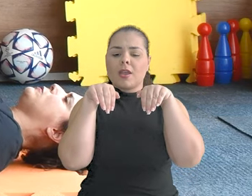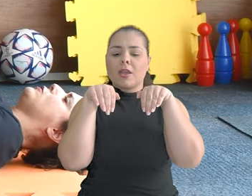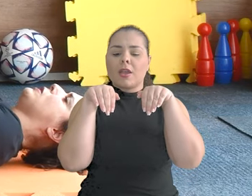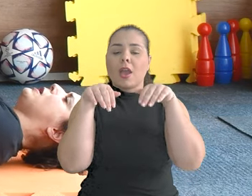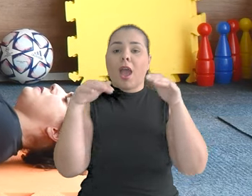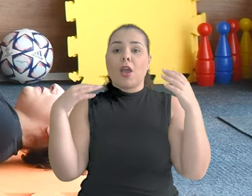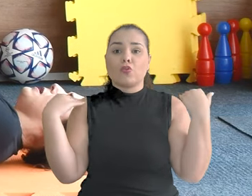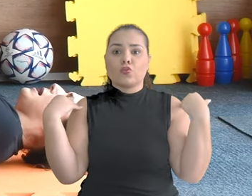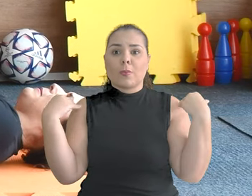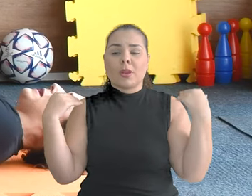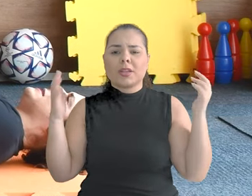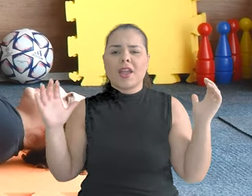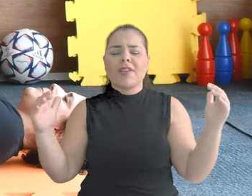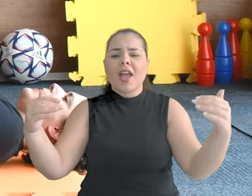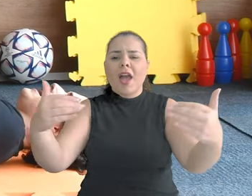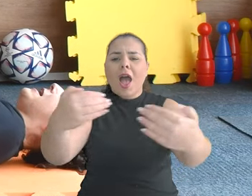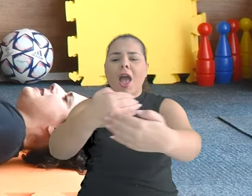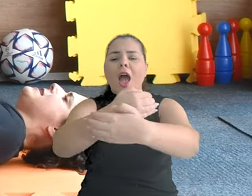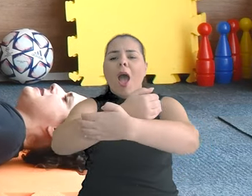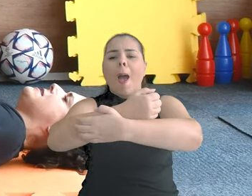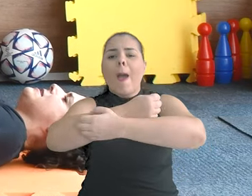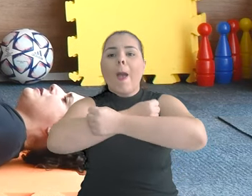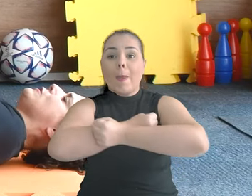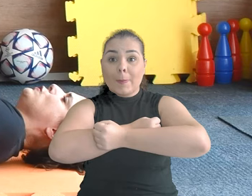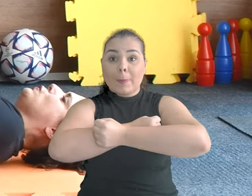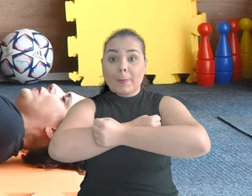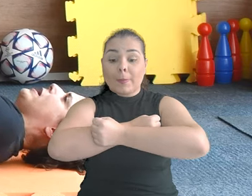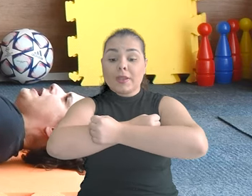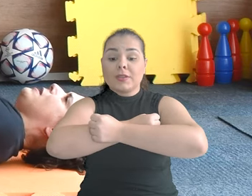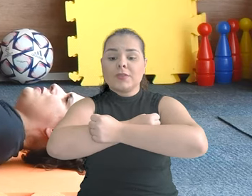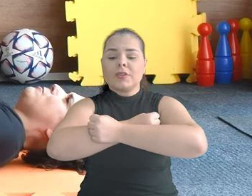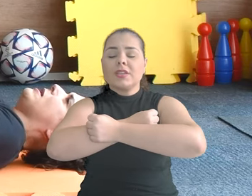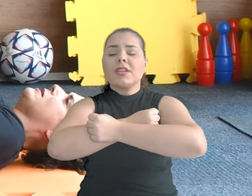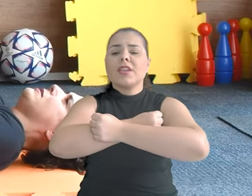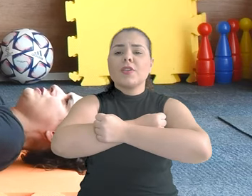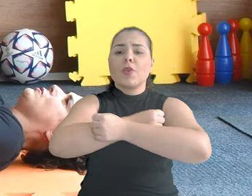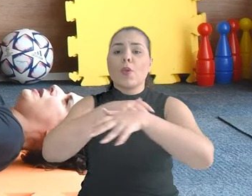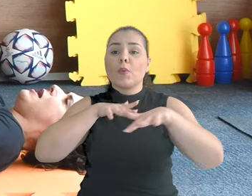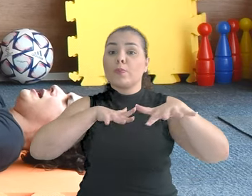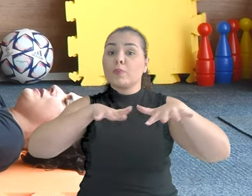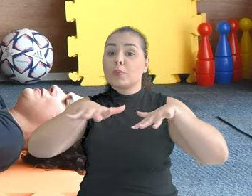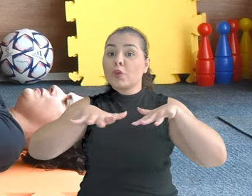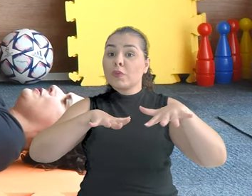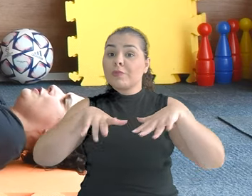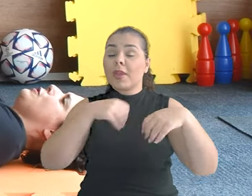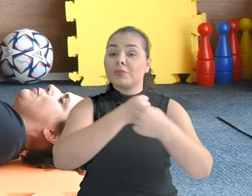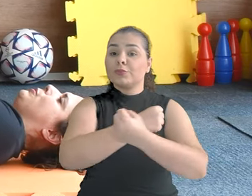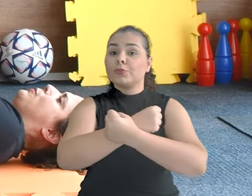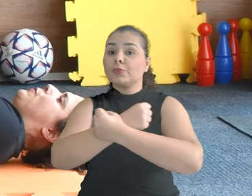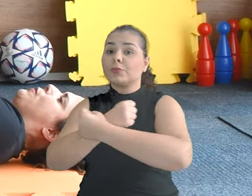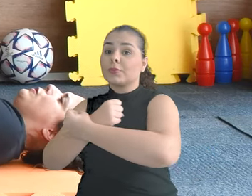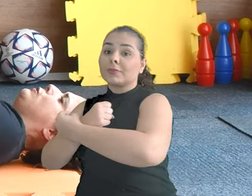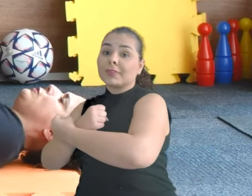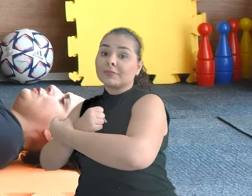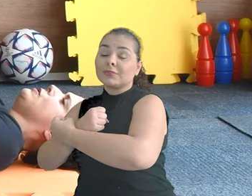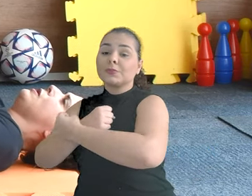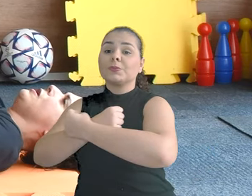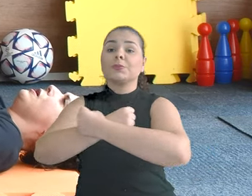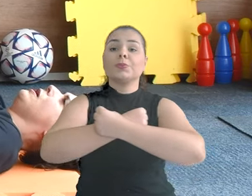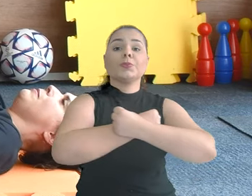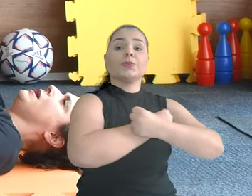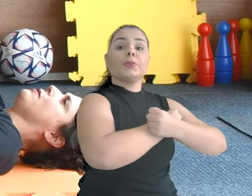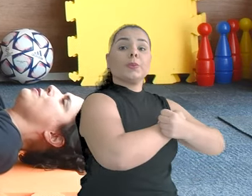tira o pé do chão, abraça as pernas, joelhos, balança de um lado, pro